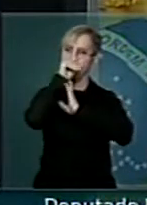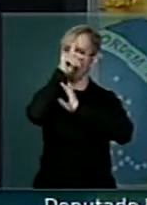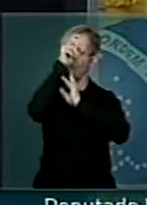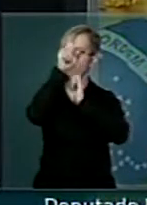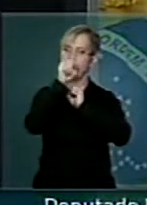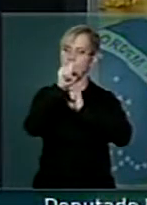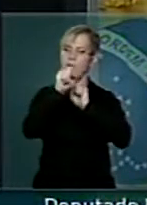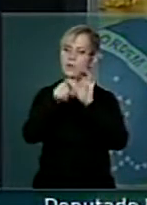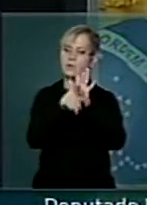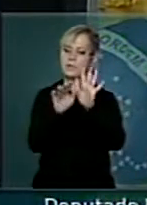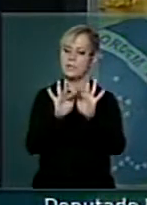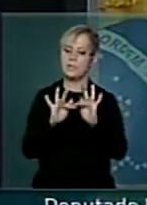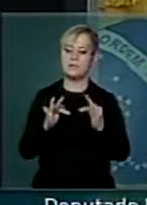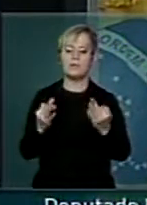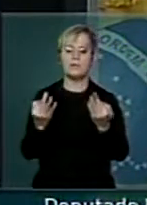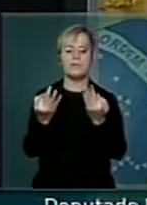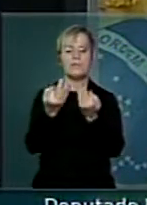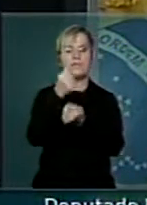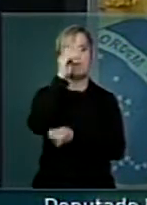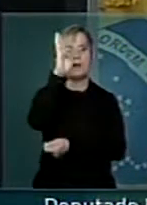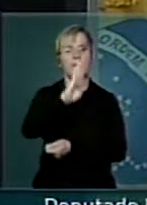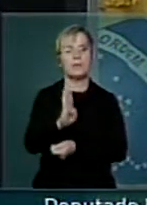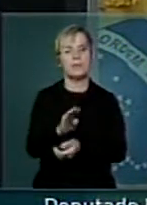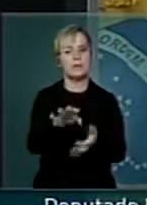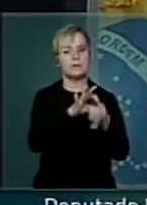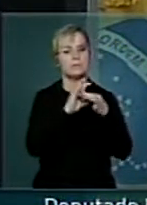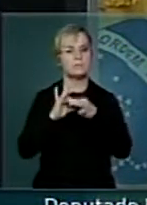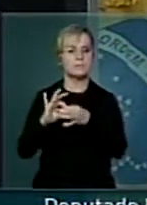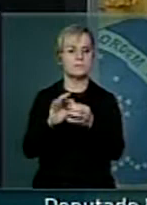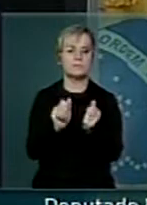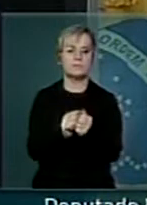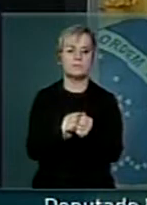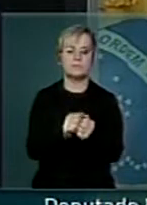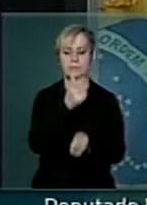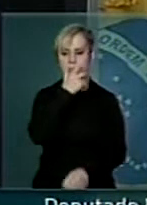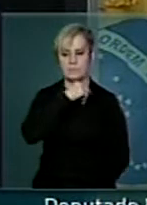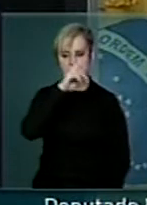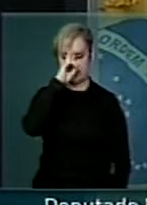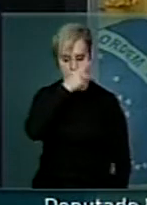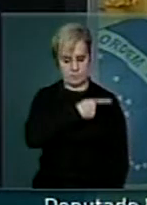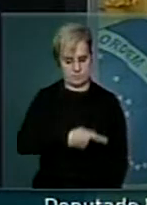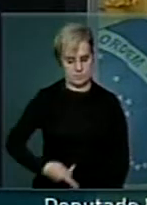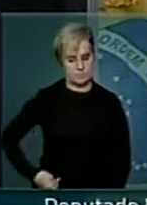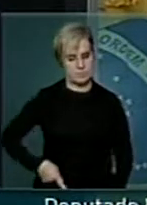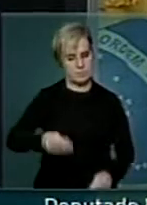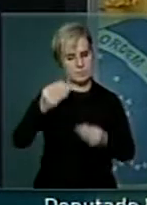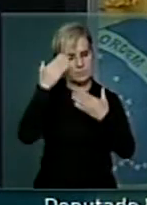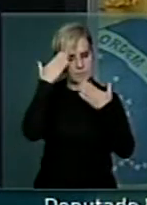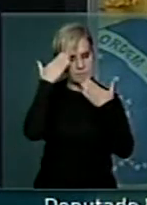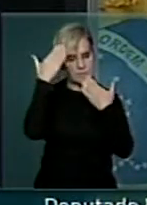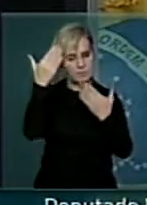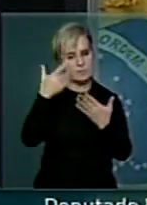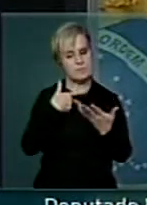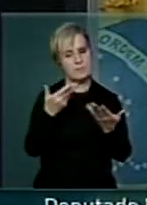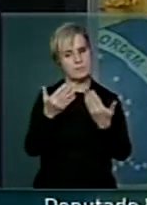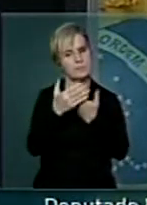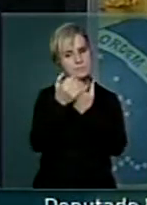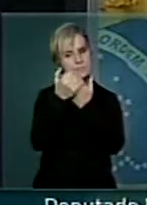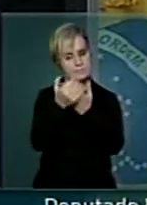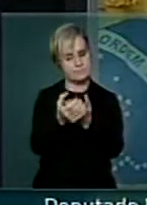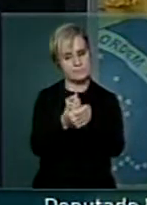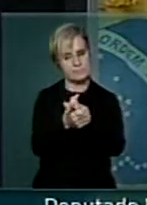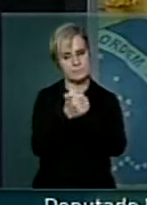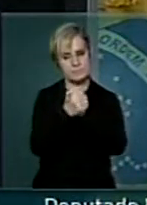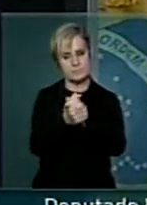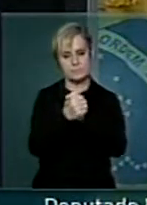fortalecimento da família brasileira como um todo. Senhor presidente, muito obrigado. Eu quero apresentar as minhas